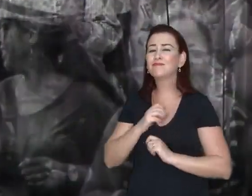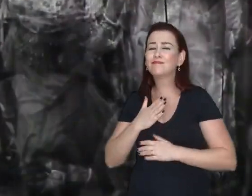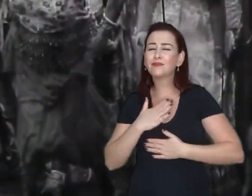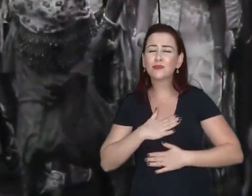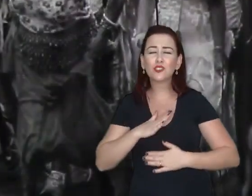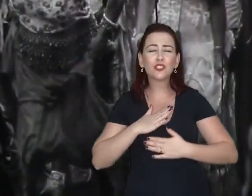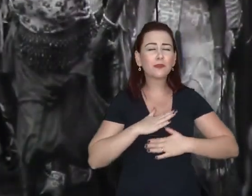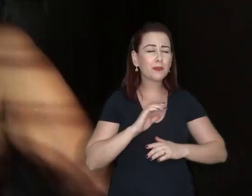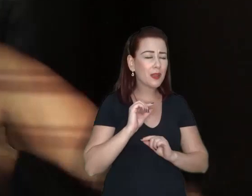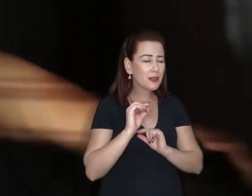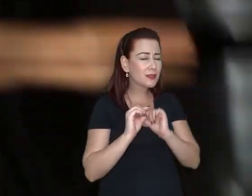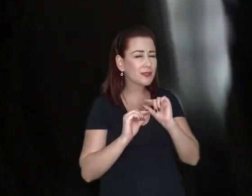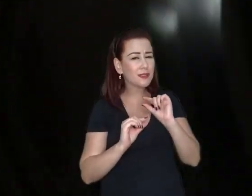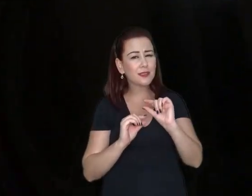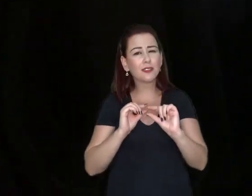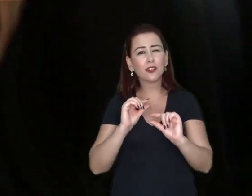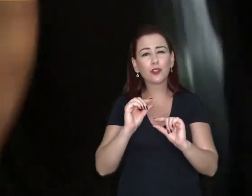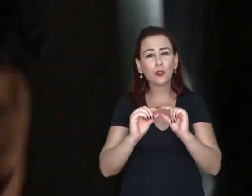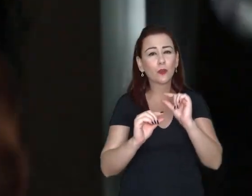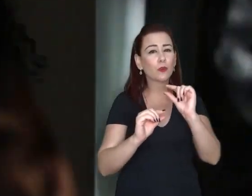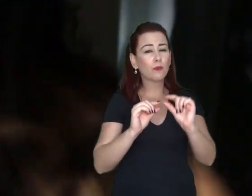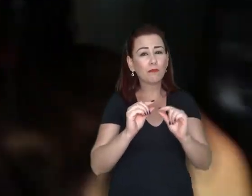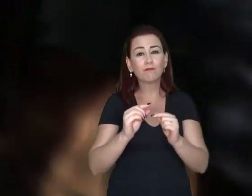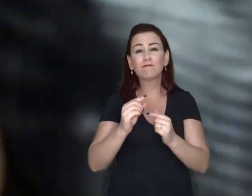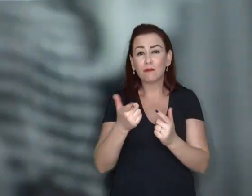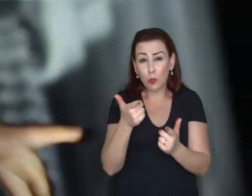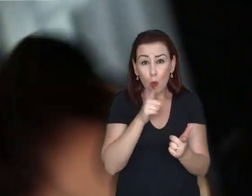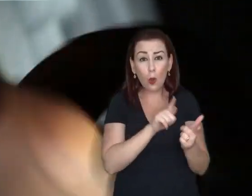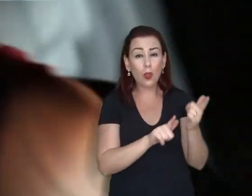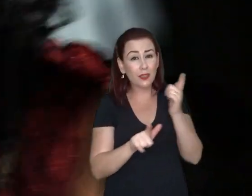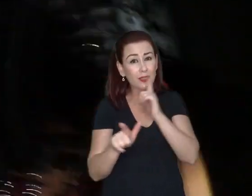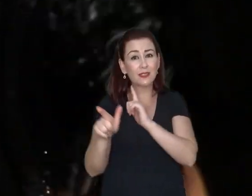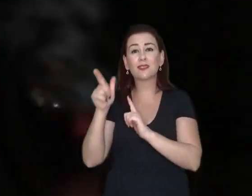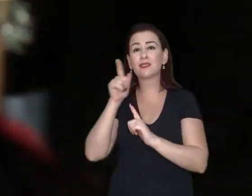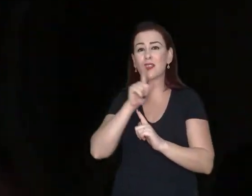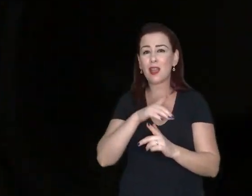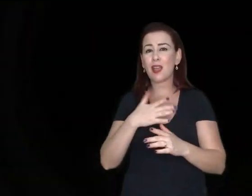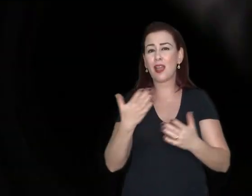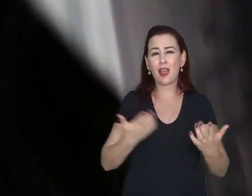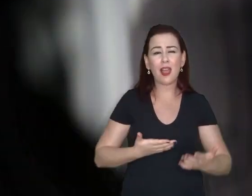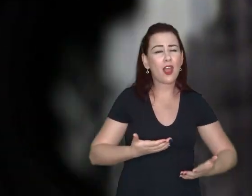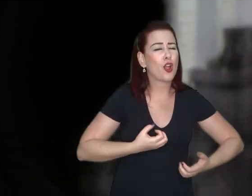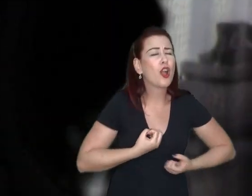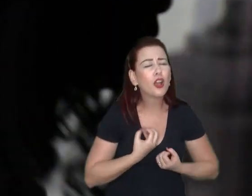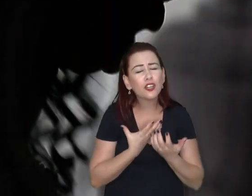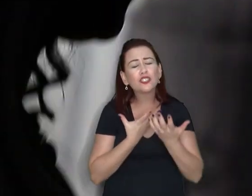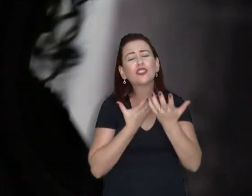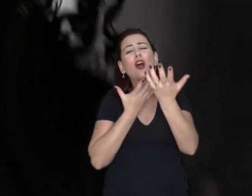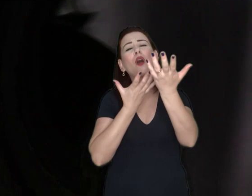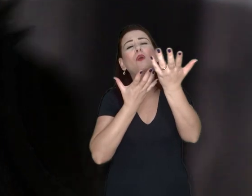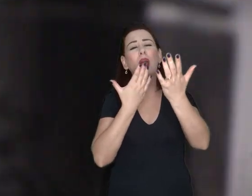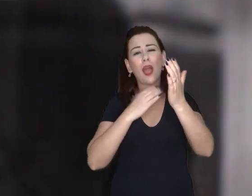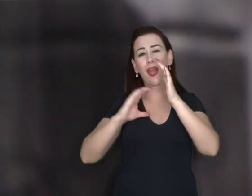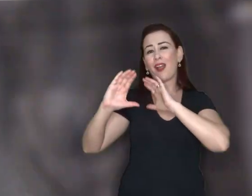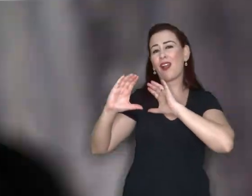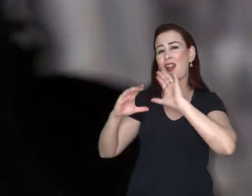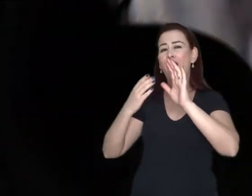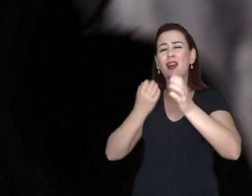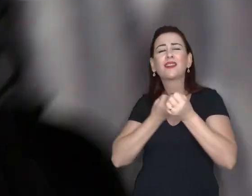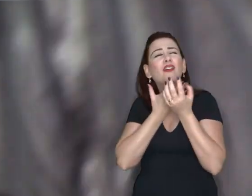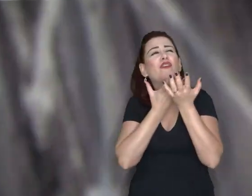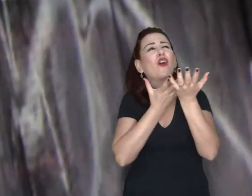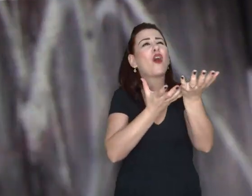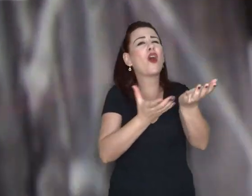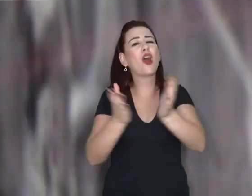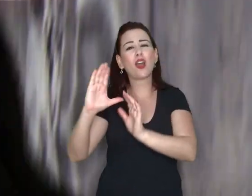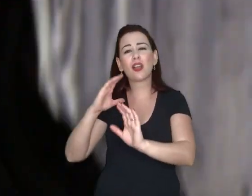ancestral. De mansinho vem devagar, pisa firme, vem conquistar, solta a voz e canta.